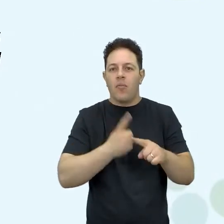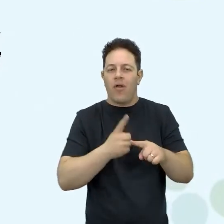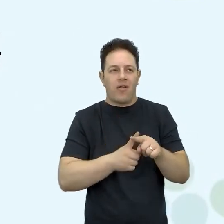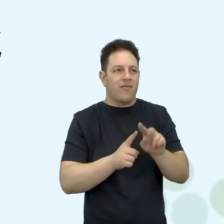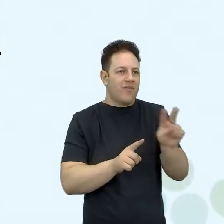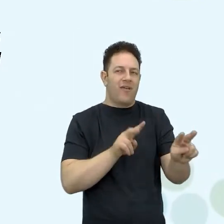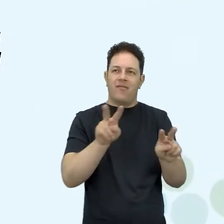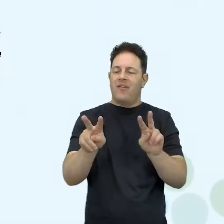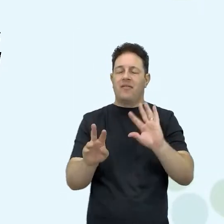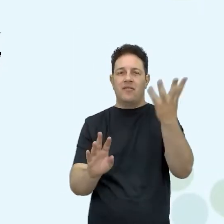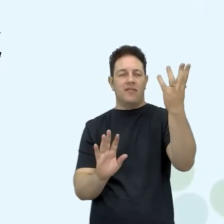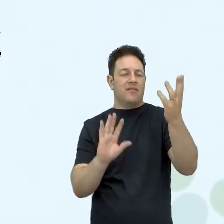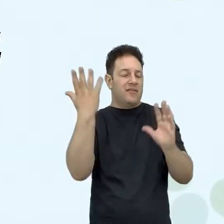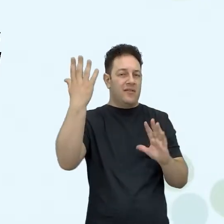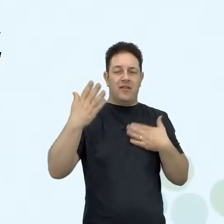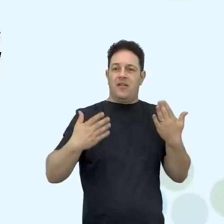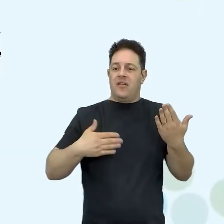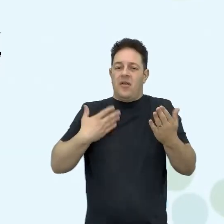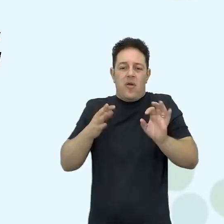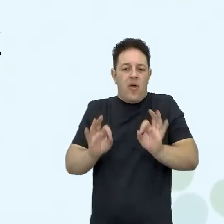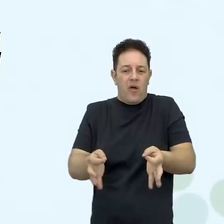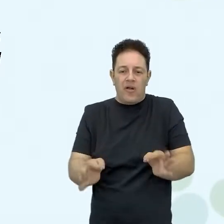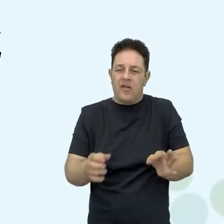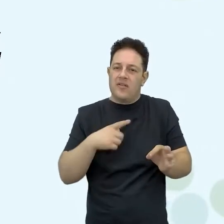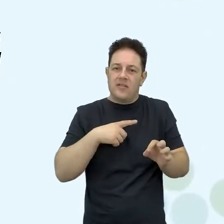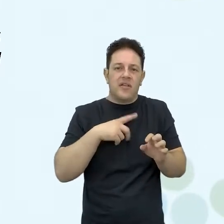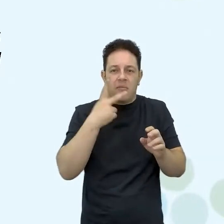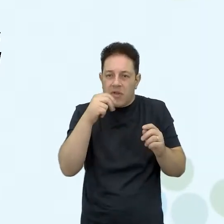coisas terríveis, né? Nessa selva de pedra, você